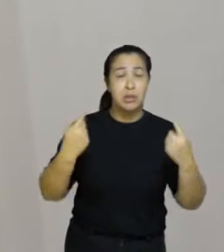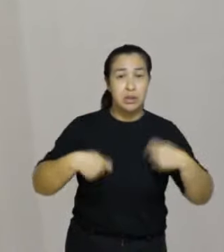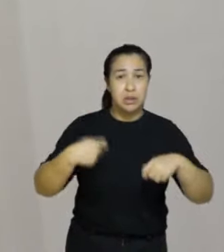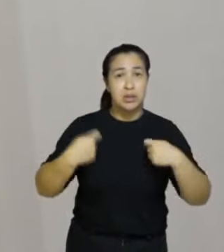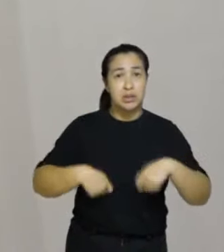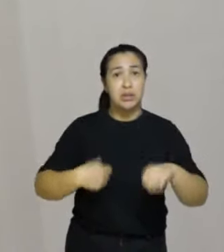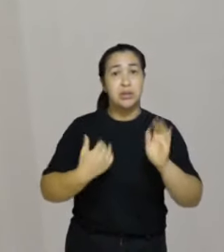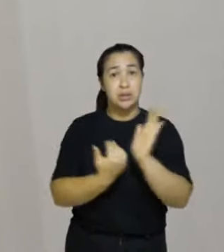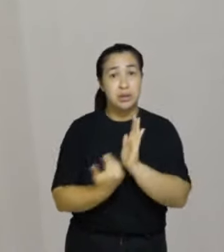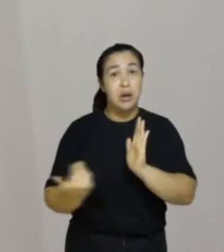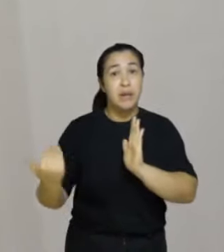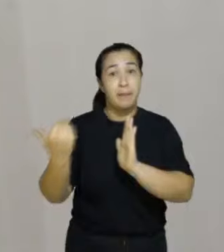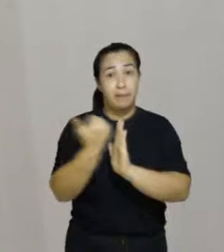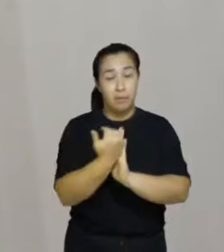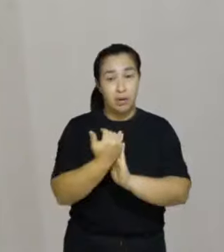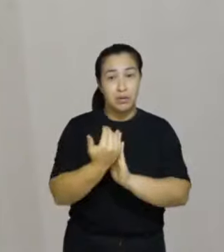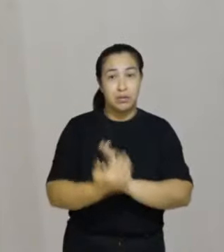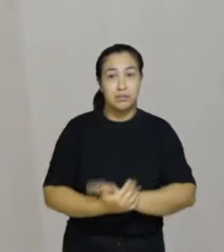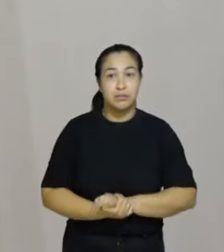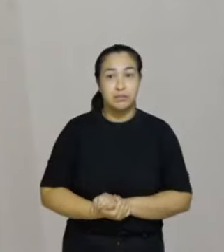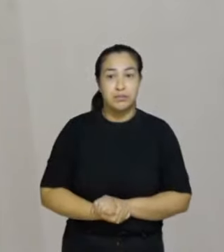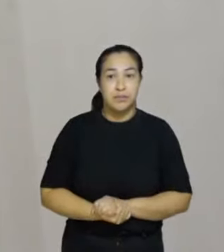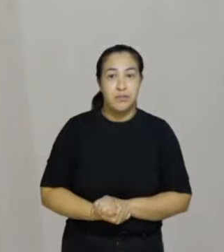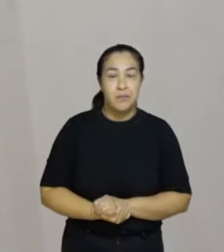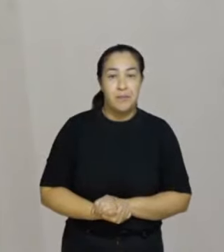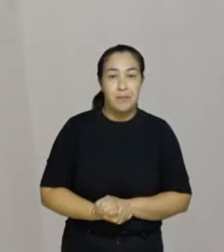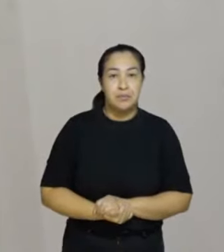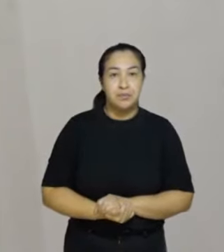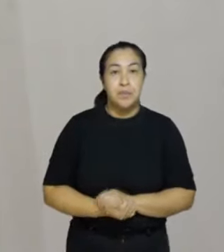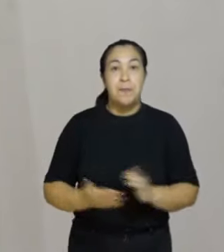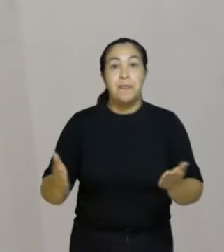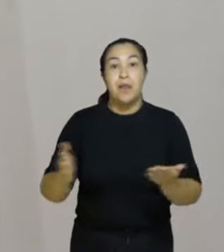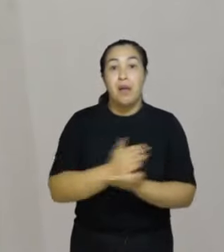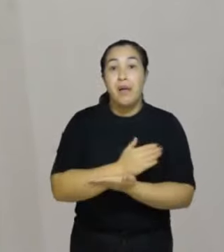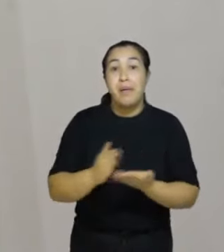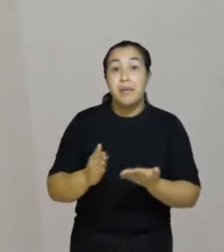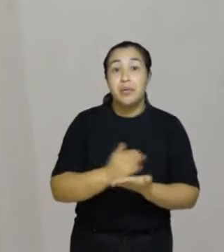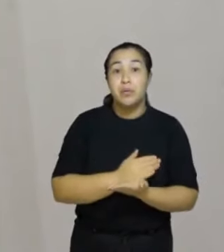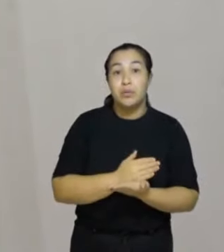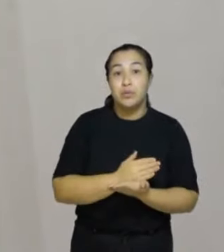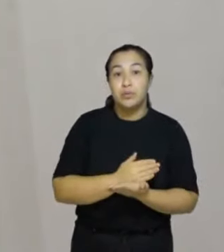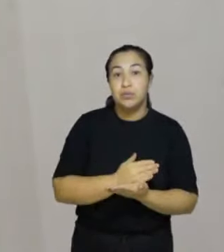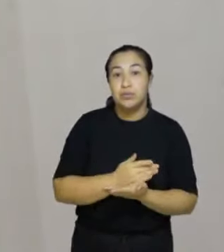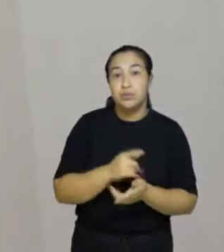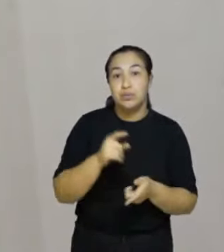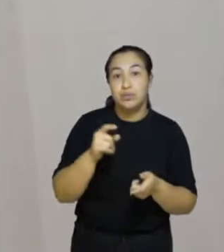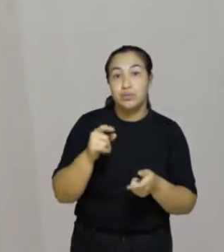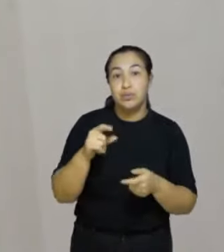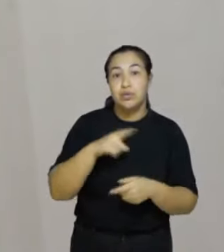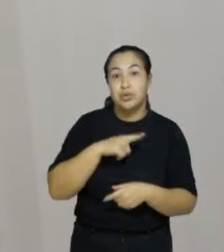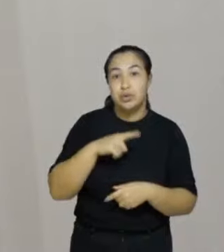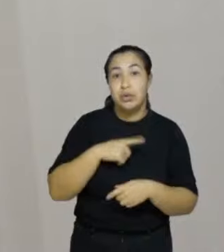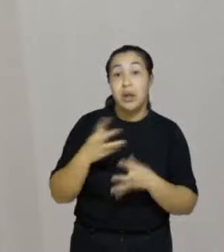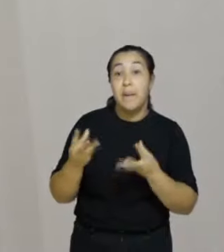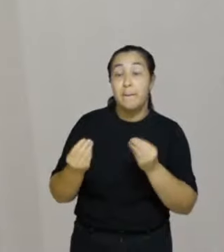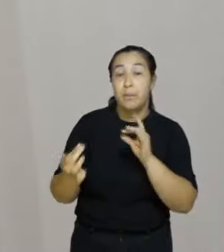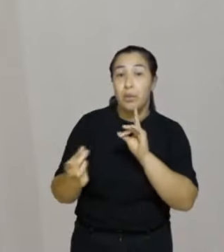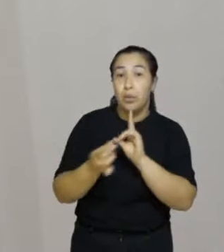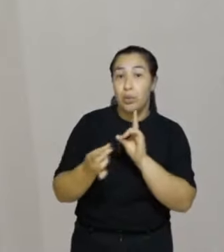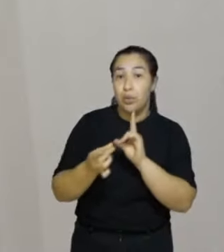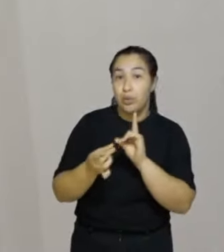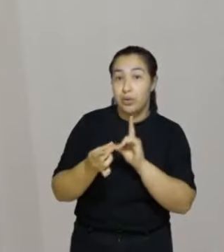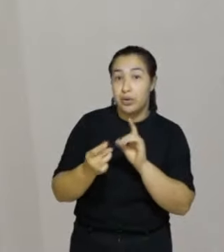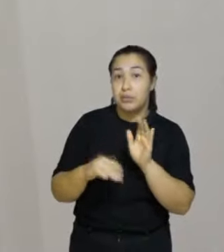era possível receber. E alguns deles fizeram tanto atendimento que foi mais do